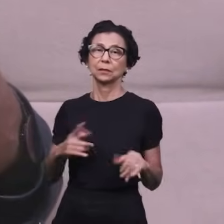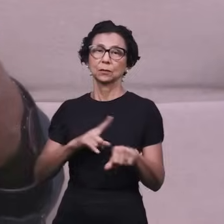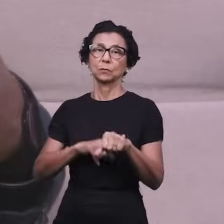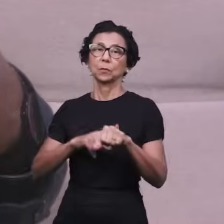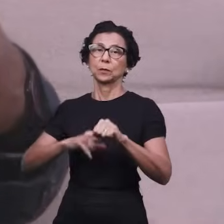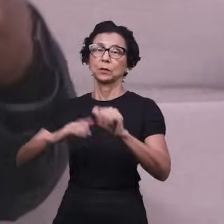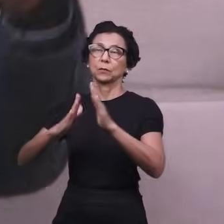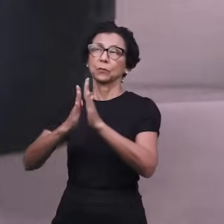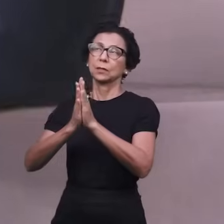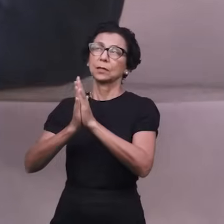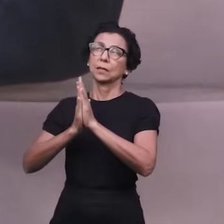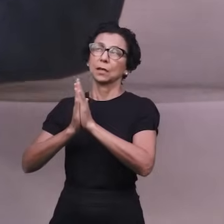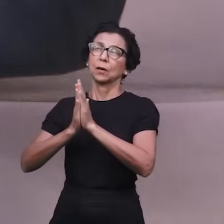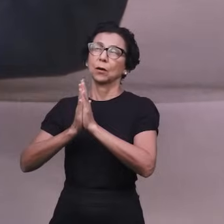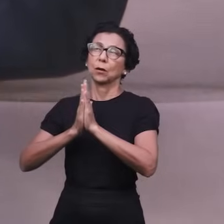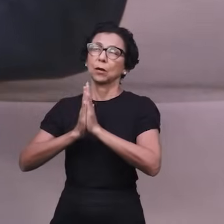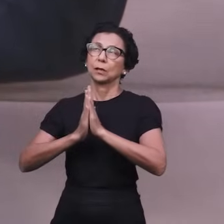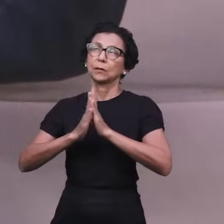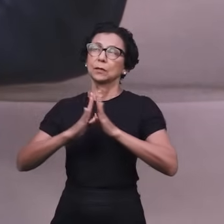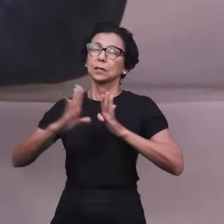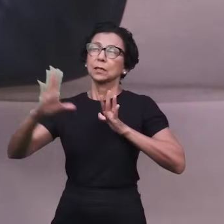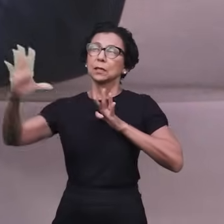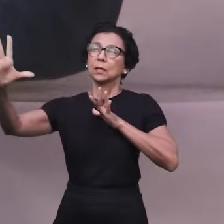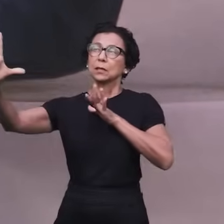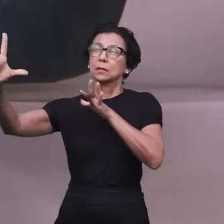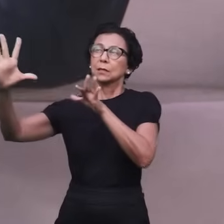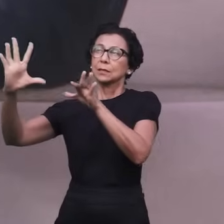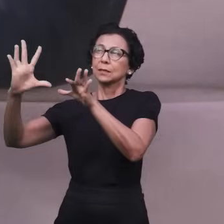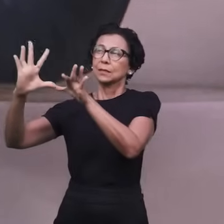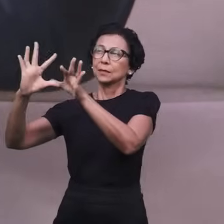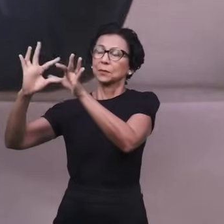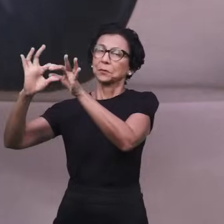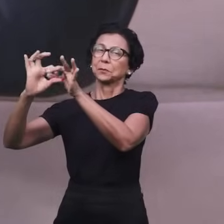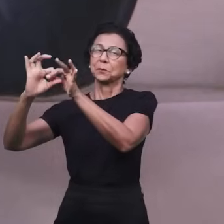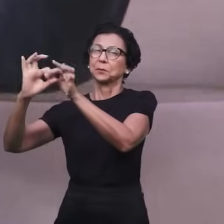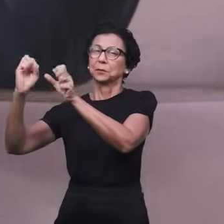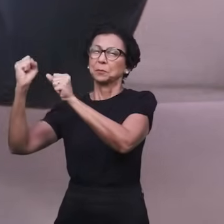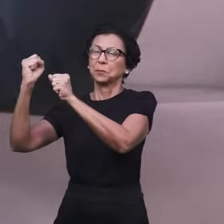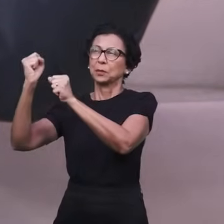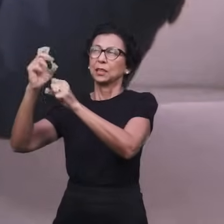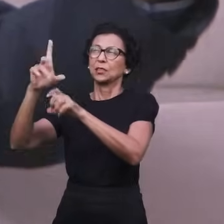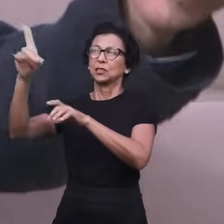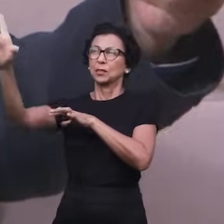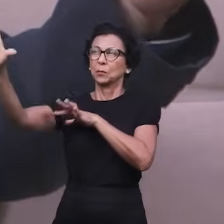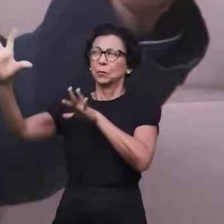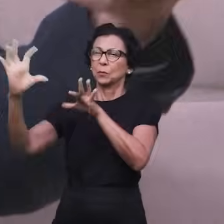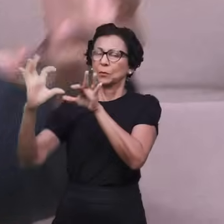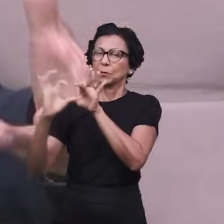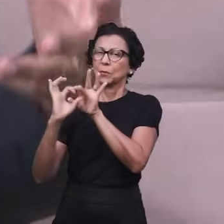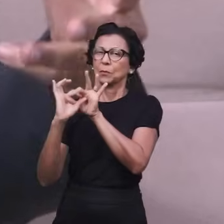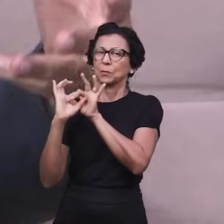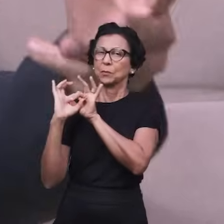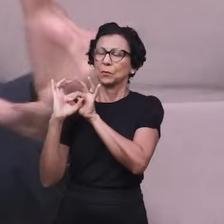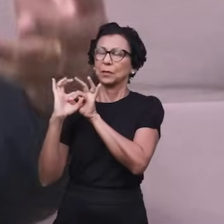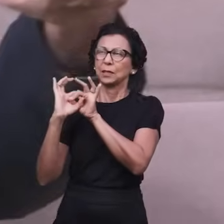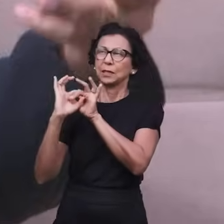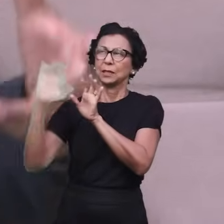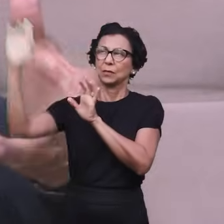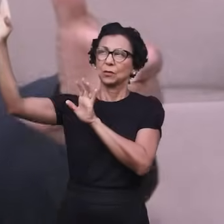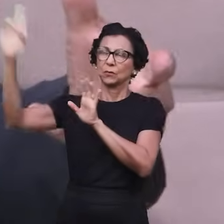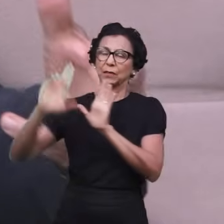fraqueza humana ao poder do trono da graça de Deus, ao poder de Deus, né? E o Deus opera, o Senhor